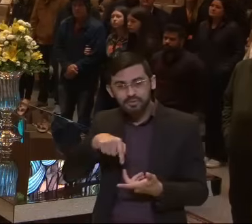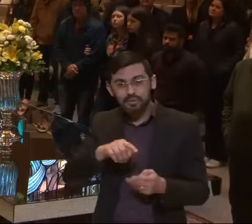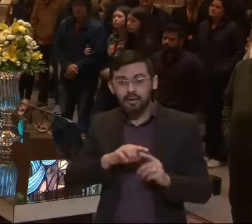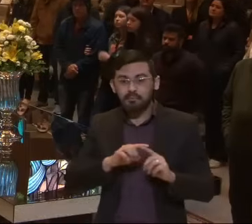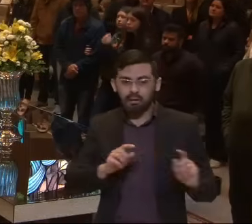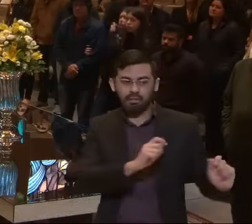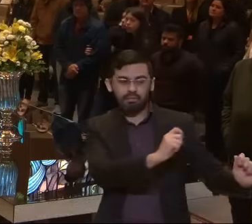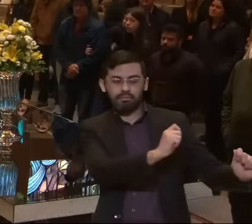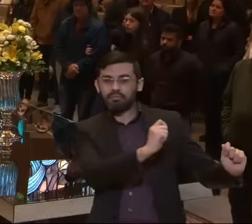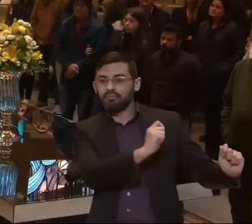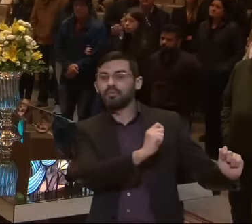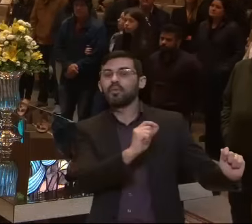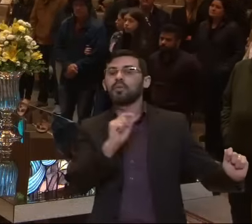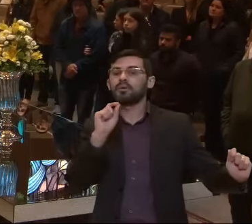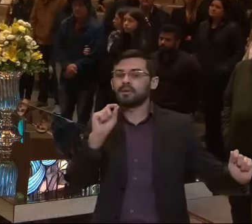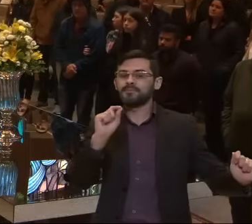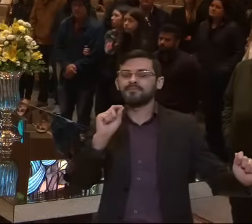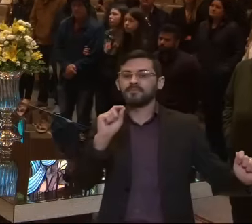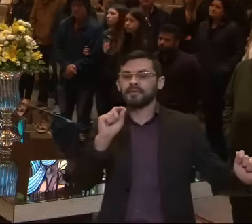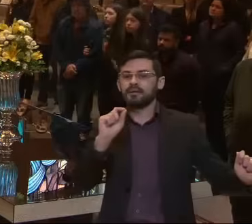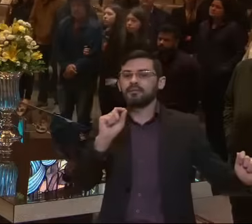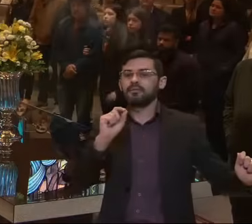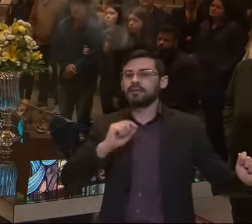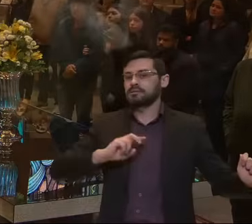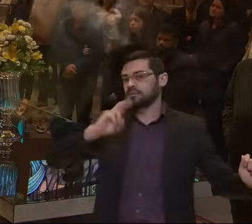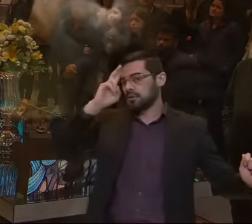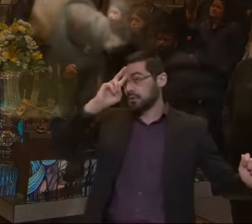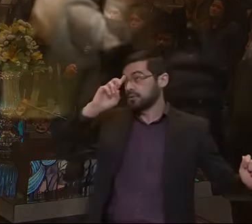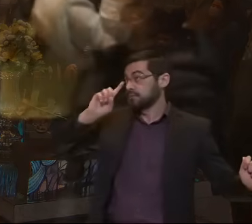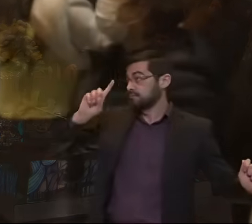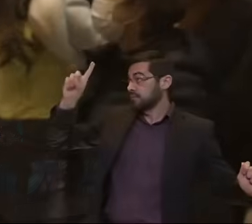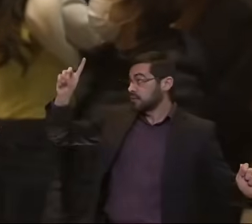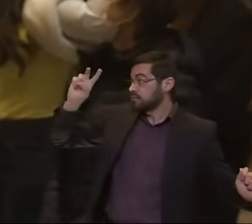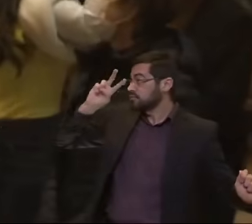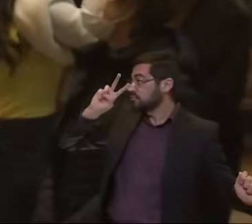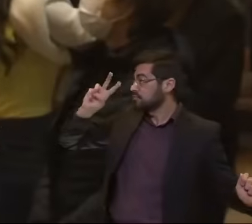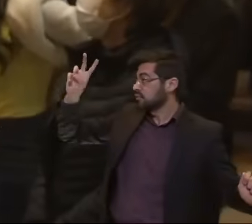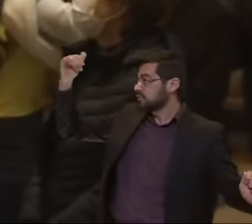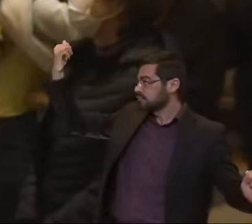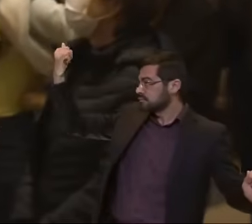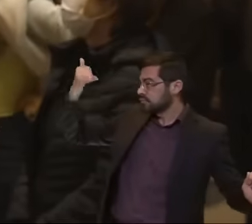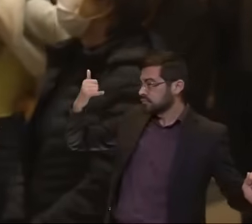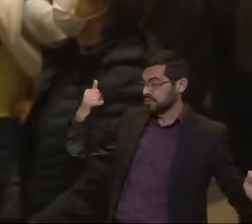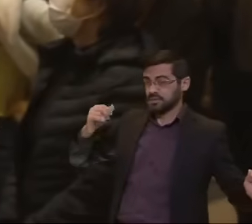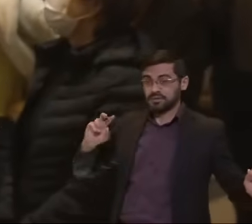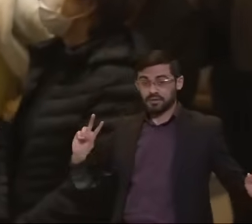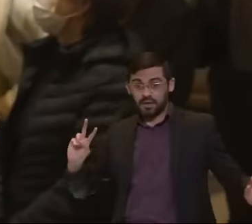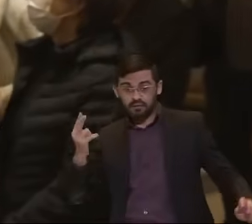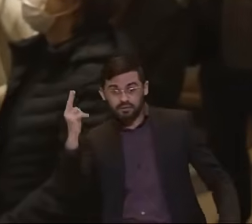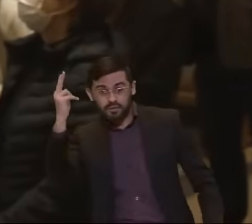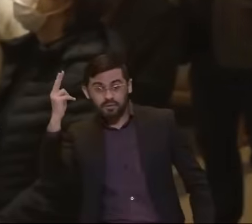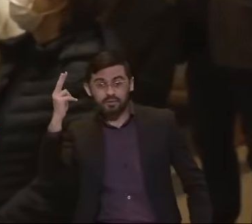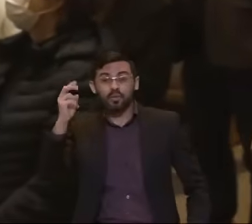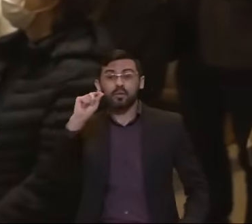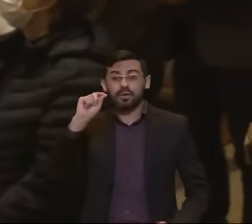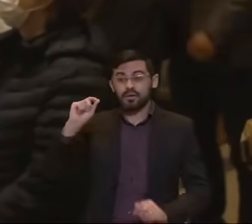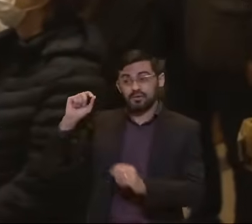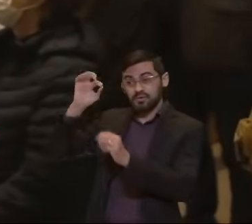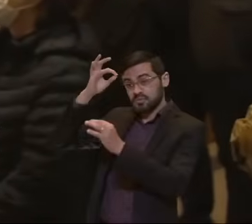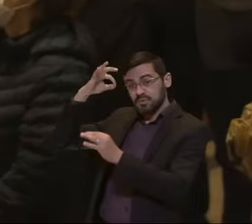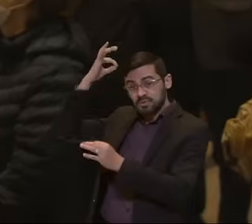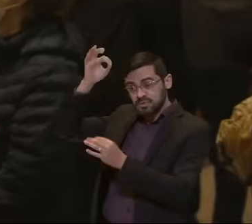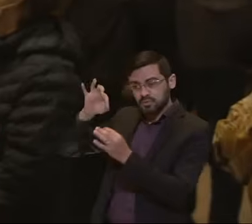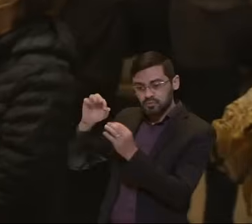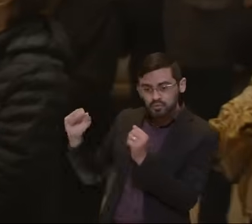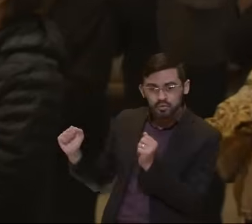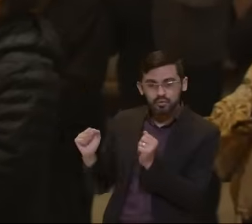cada vez que você sofrer a tentação, você vai ouvir a voz do Espírito. Você quer vitória? Estou do teu lado. E você vai ter